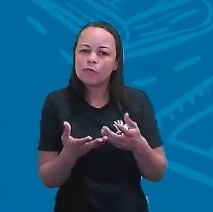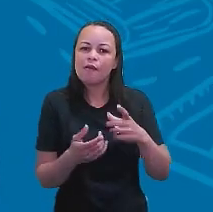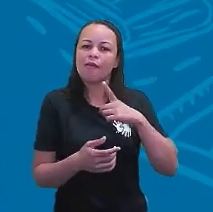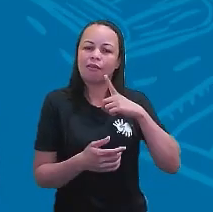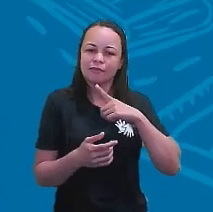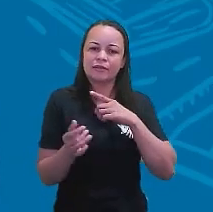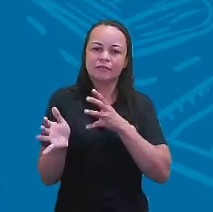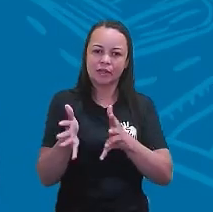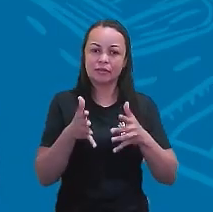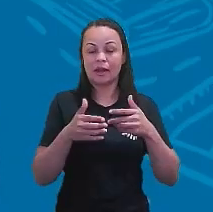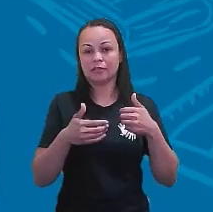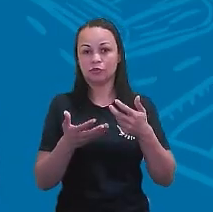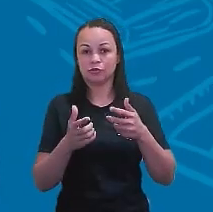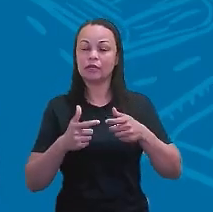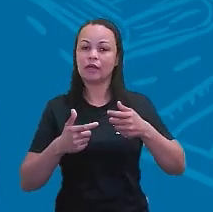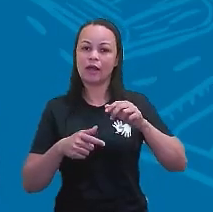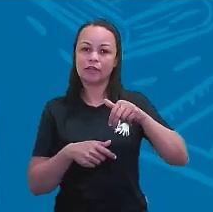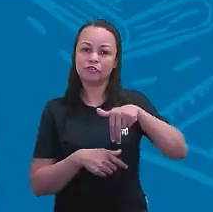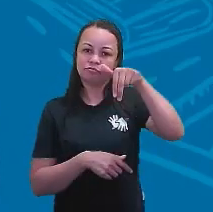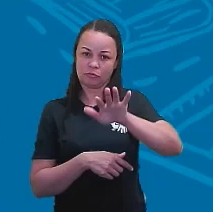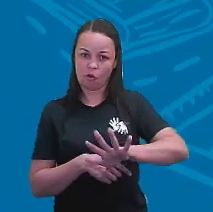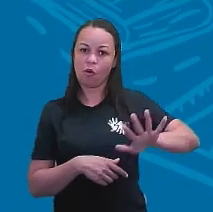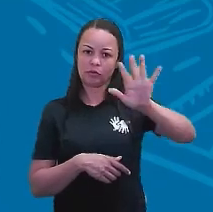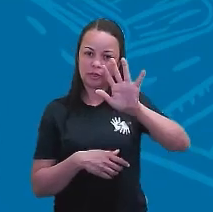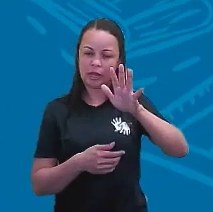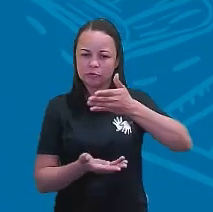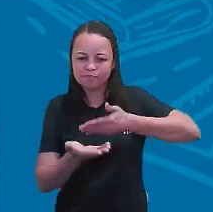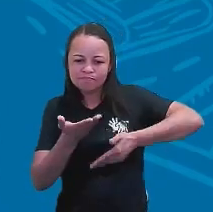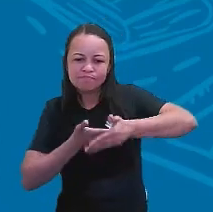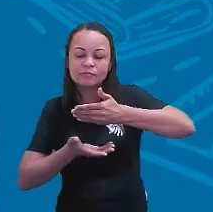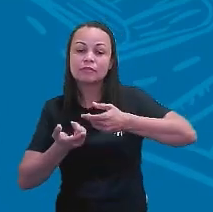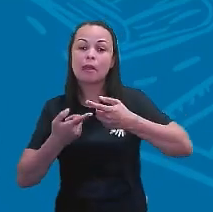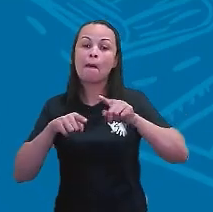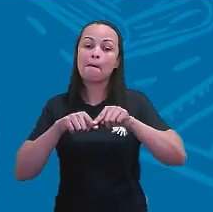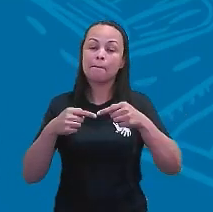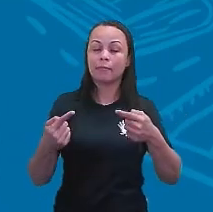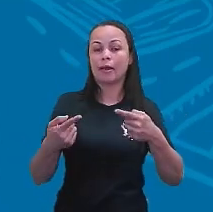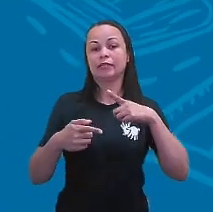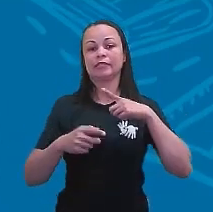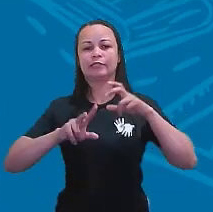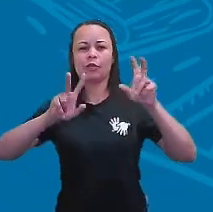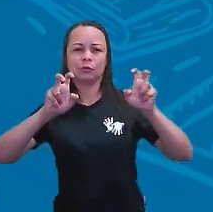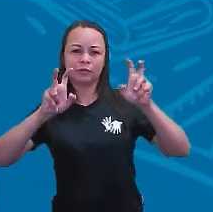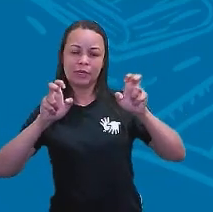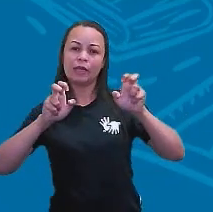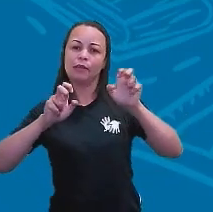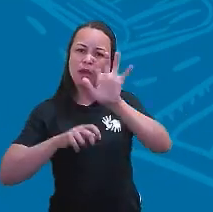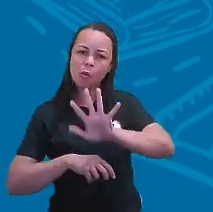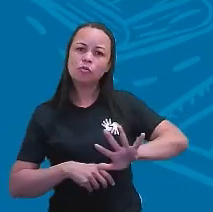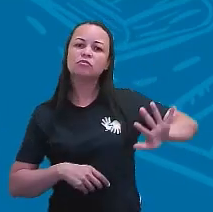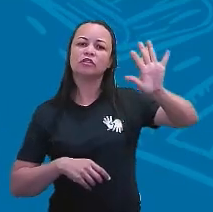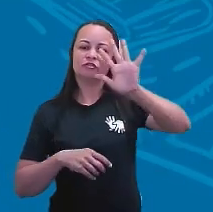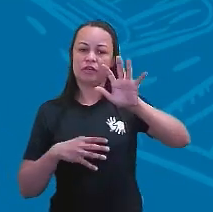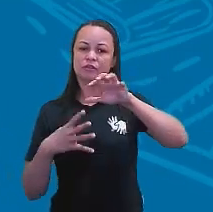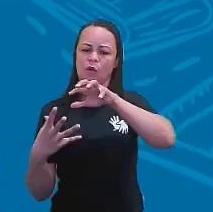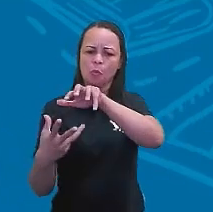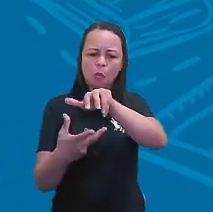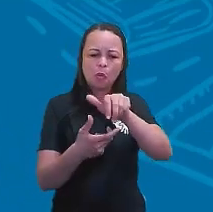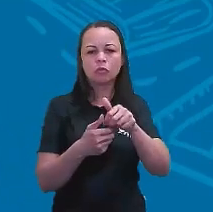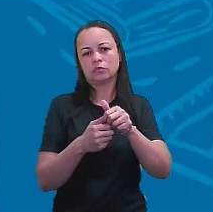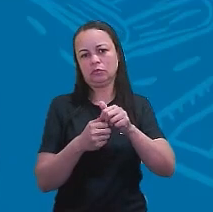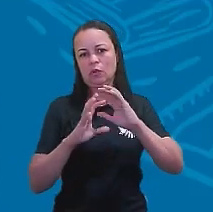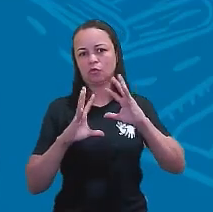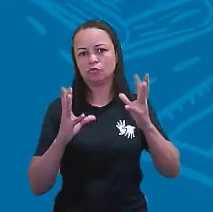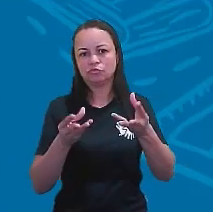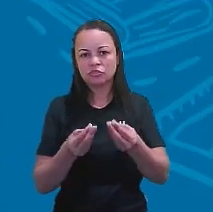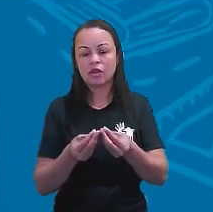abordam não só a região Nordeste, digamos assim, mas também que são temas considerados universais, ou seja, ele aborda no